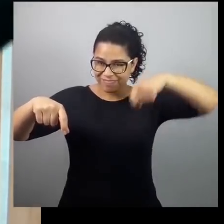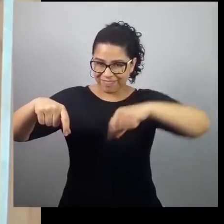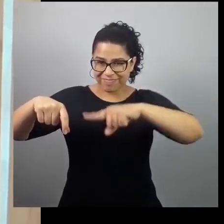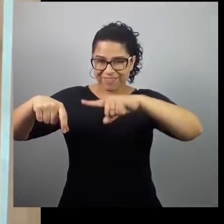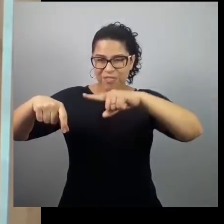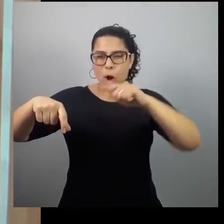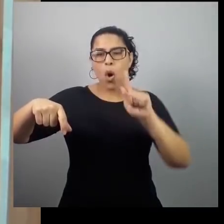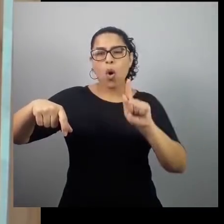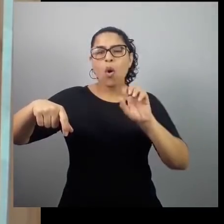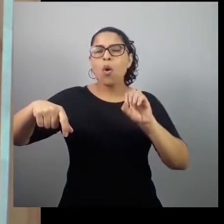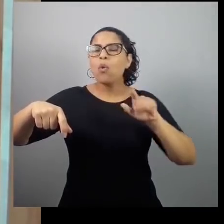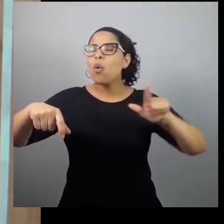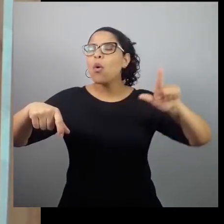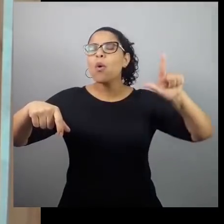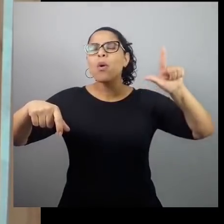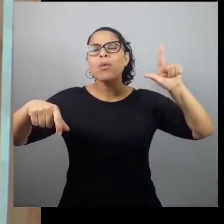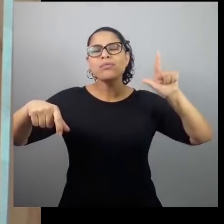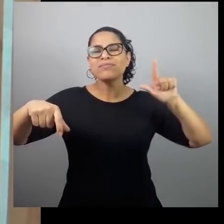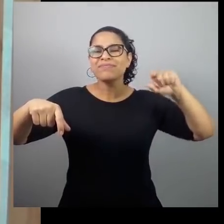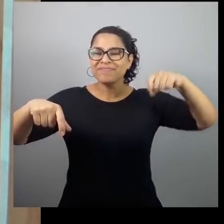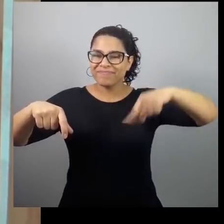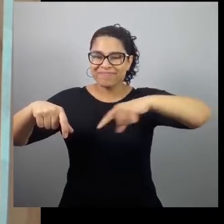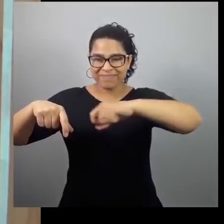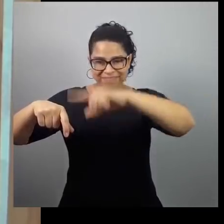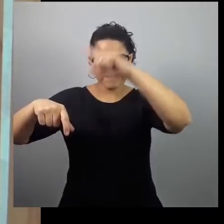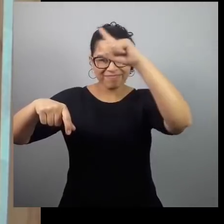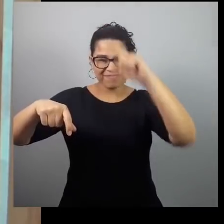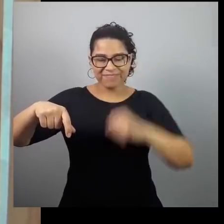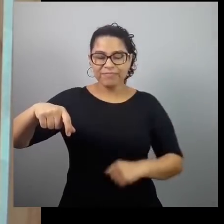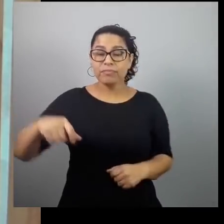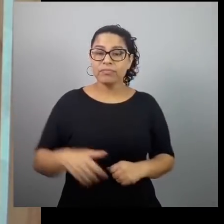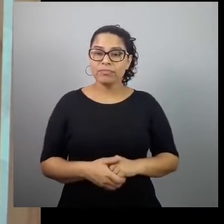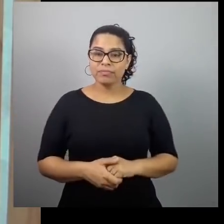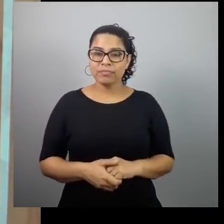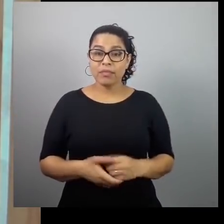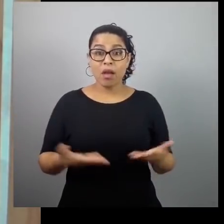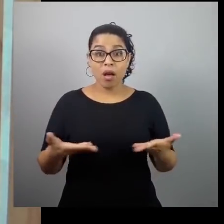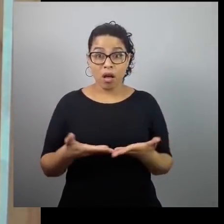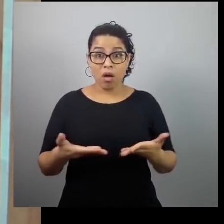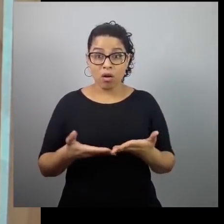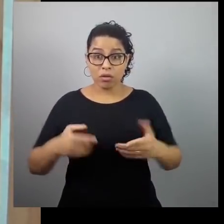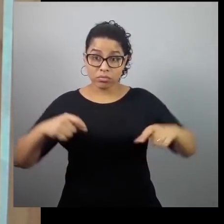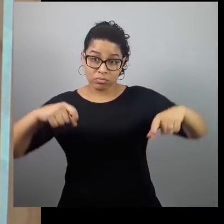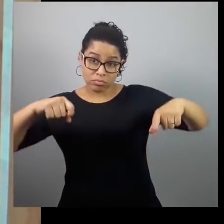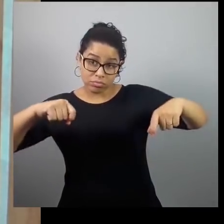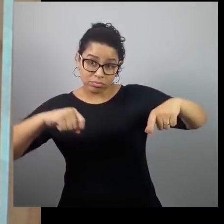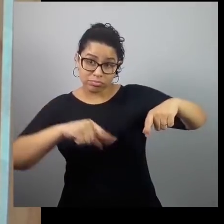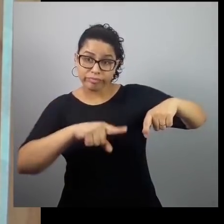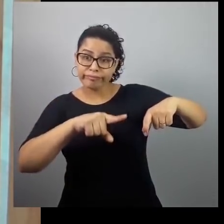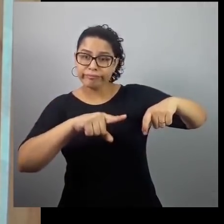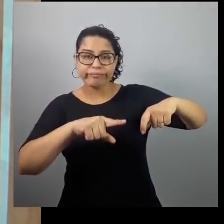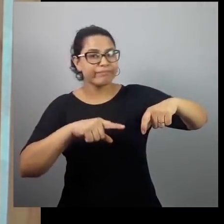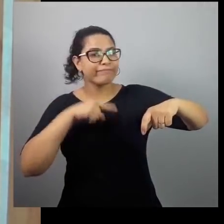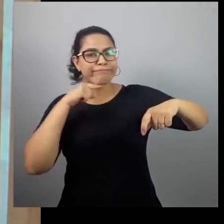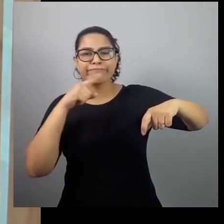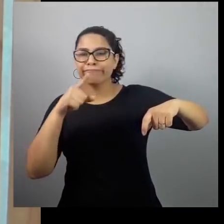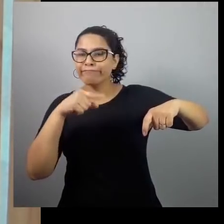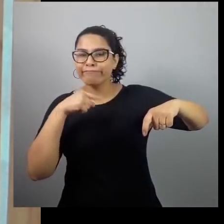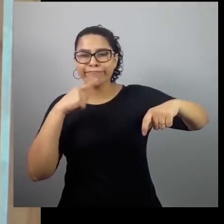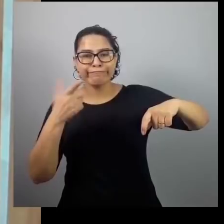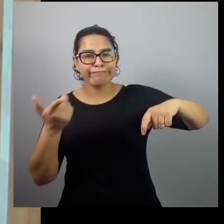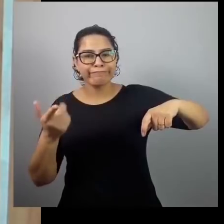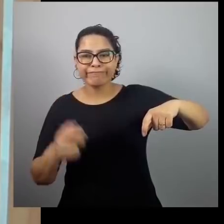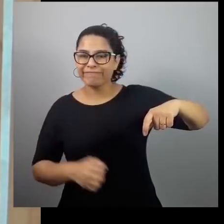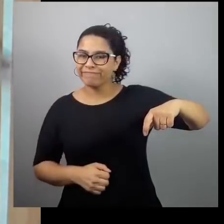chute e gol! A Elaine em seguida já joga sua bola para fora, hein?